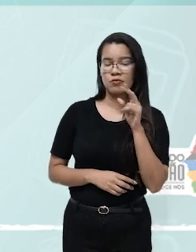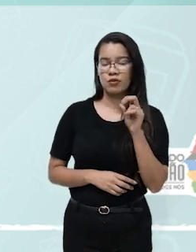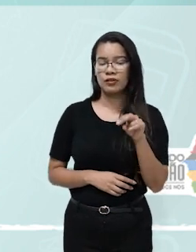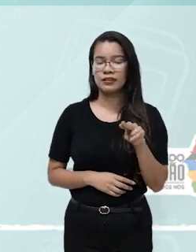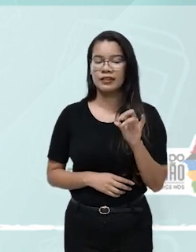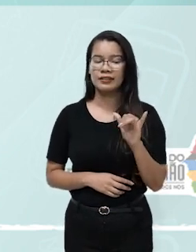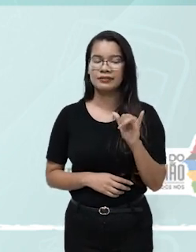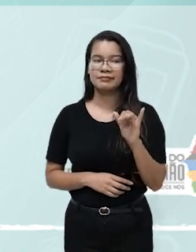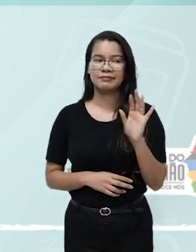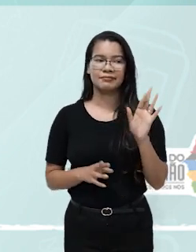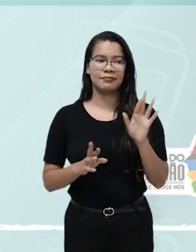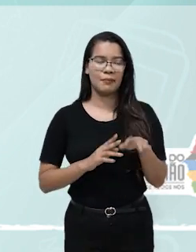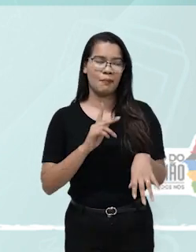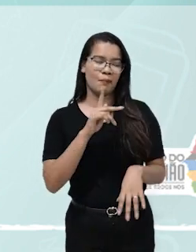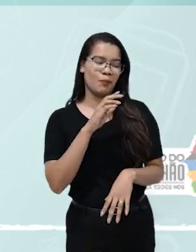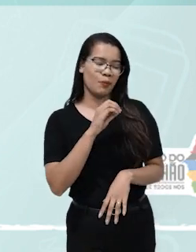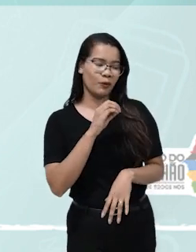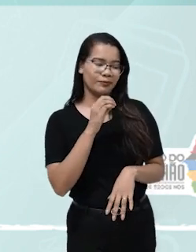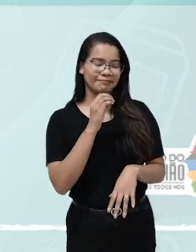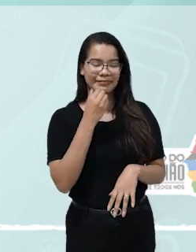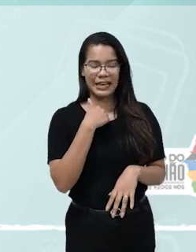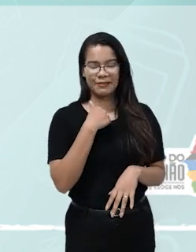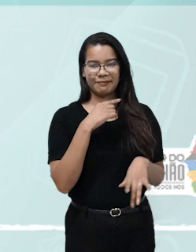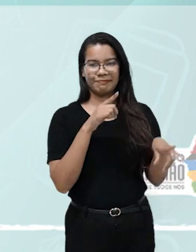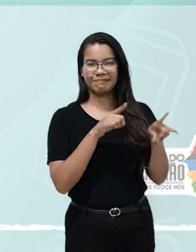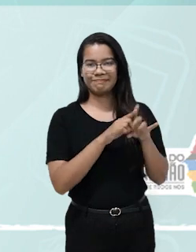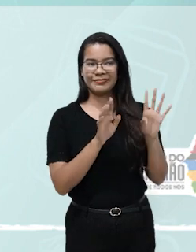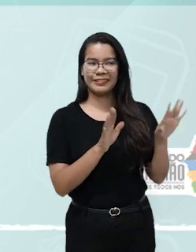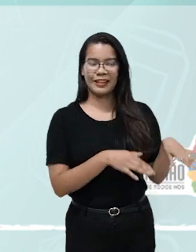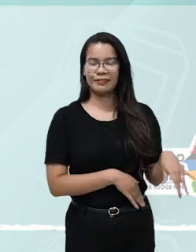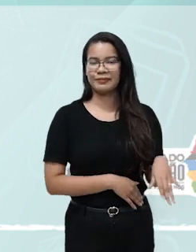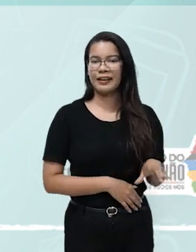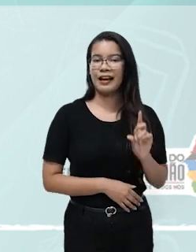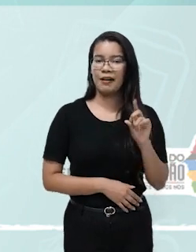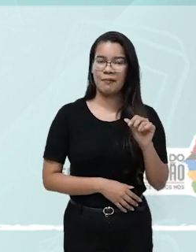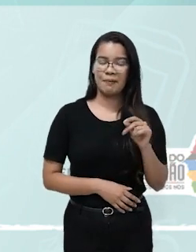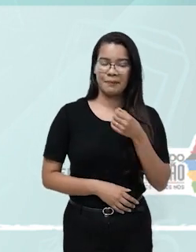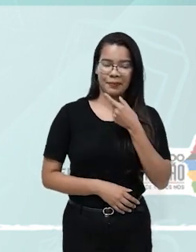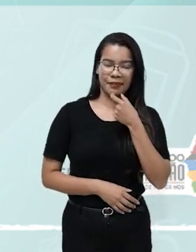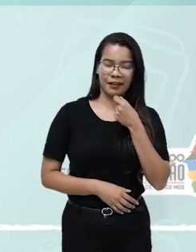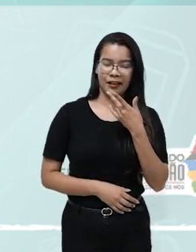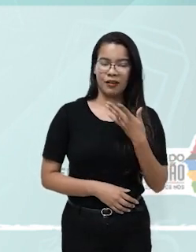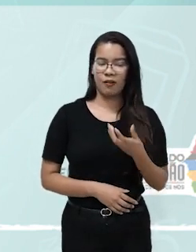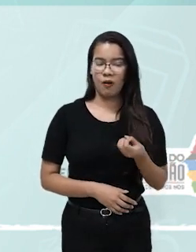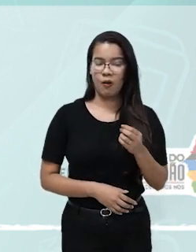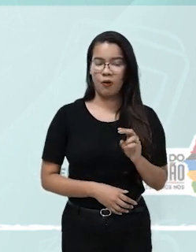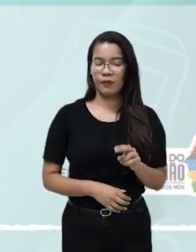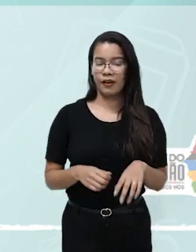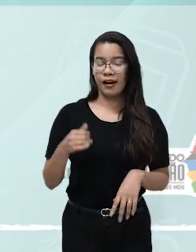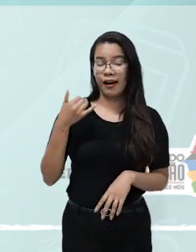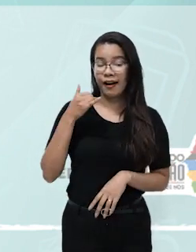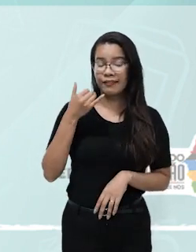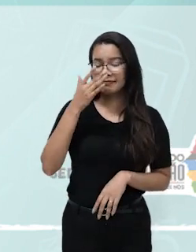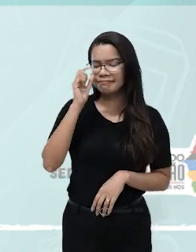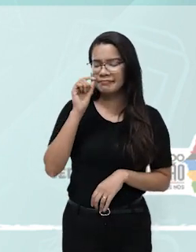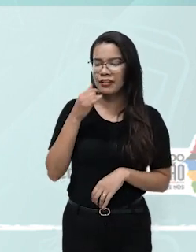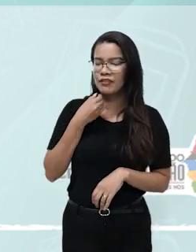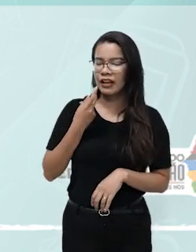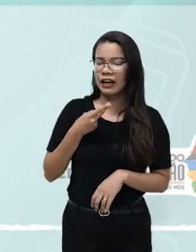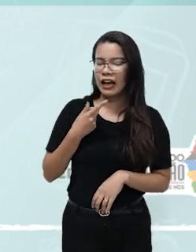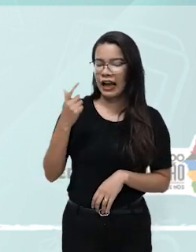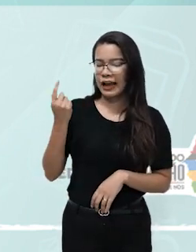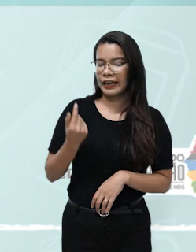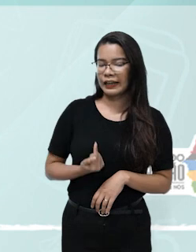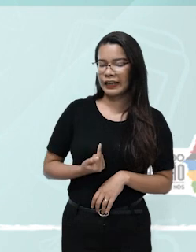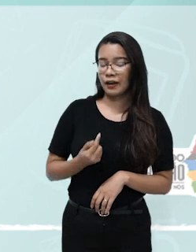nem eu. É uma piada, gente. Alô, quem está falando? Aqui é o Marcelo. Deseja